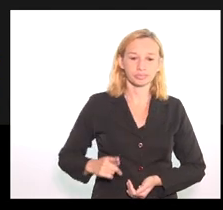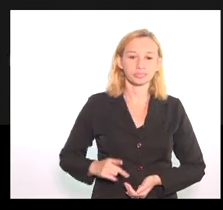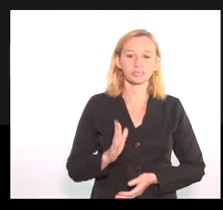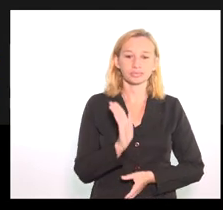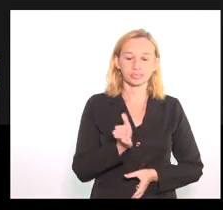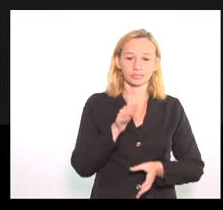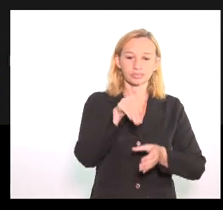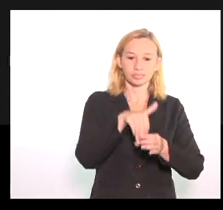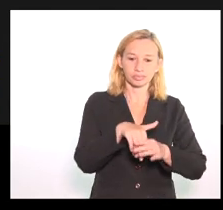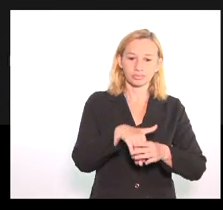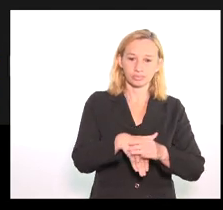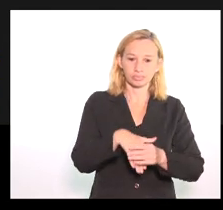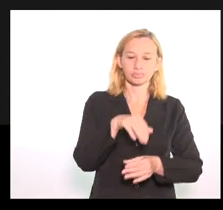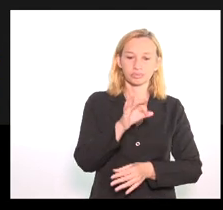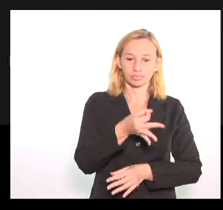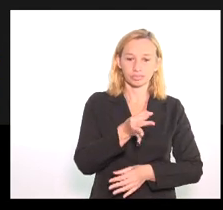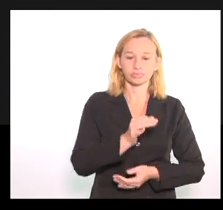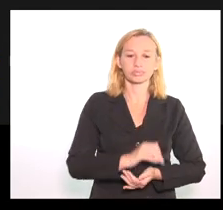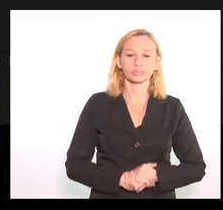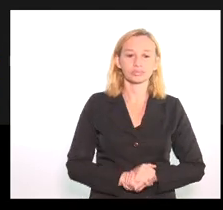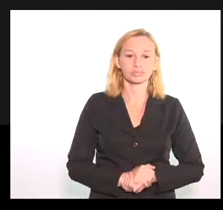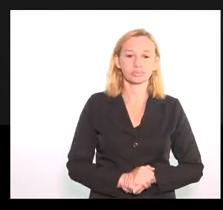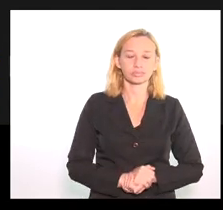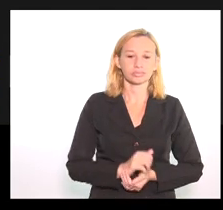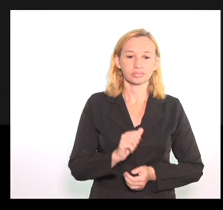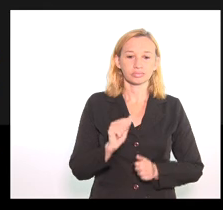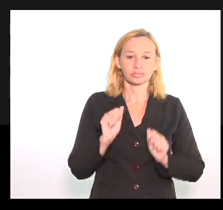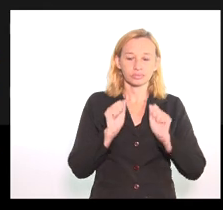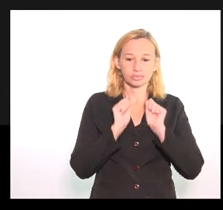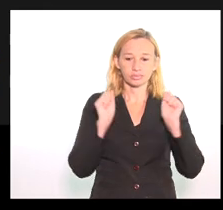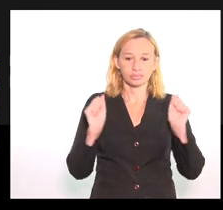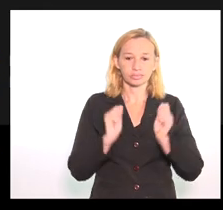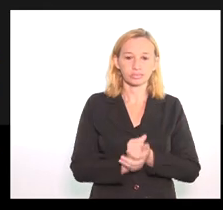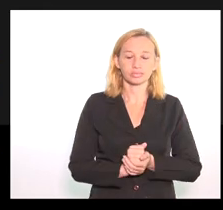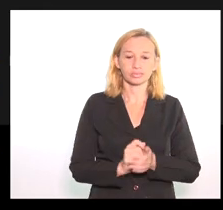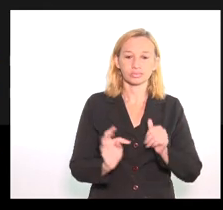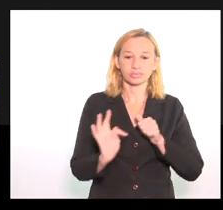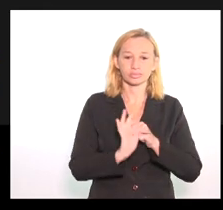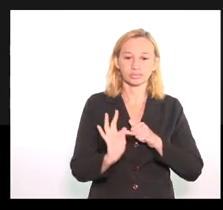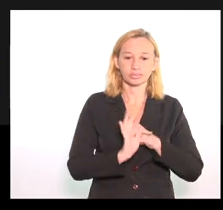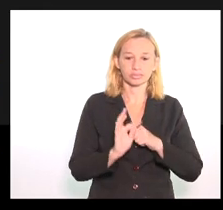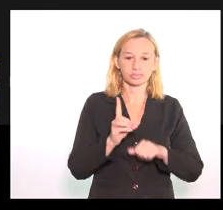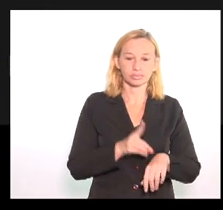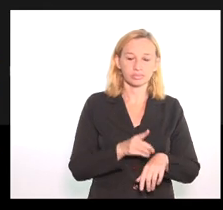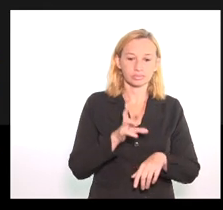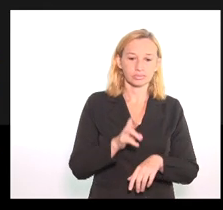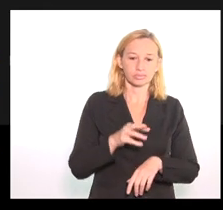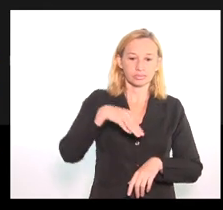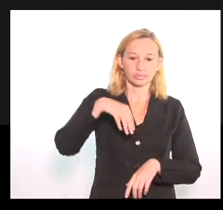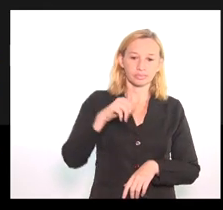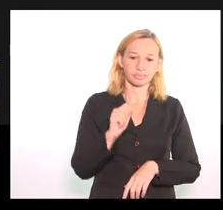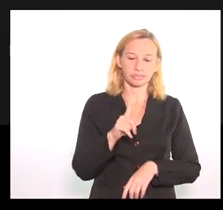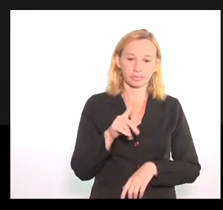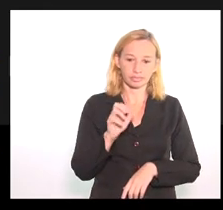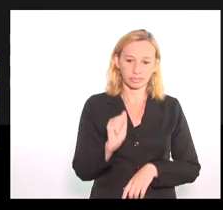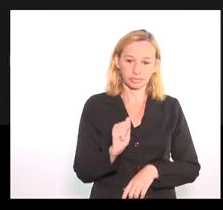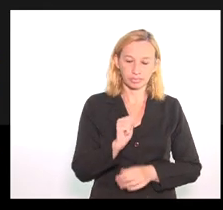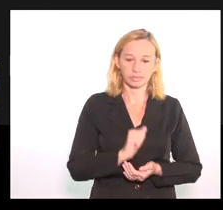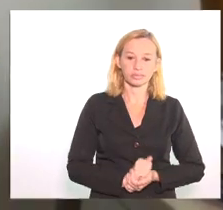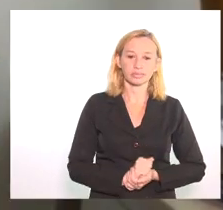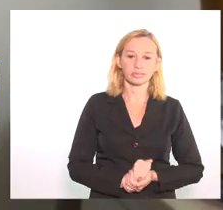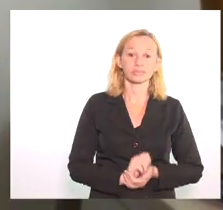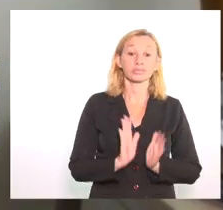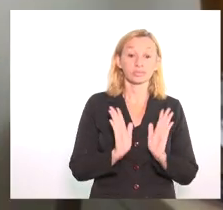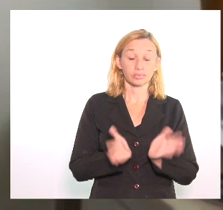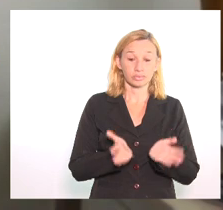nossa disposição, a assessoria técnica da doutora Magda Chambriard, que a partir